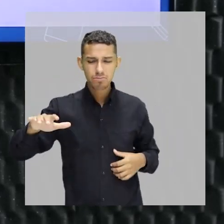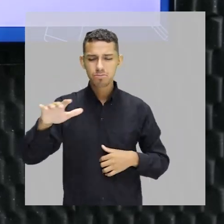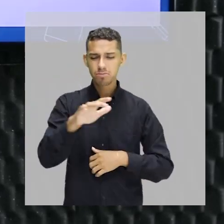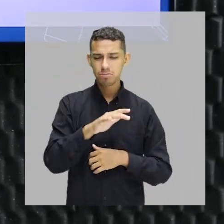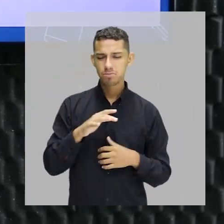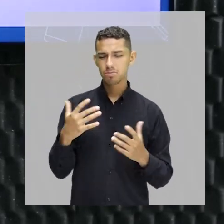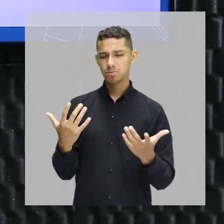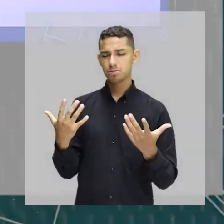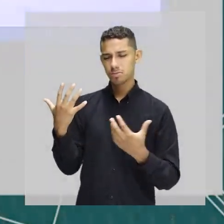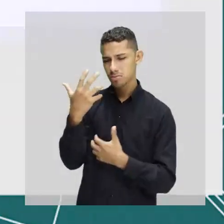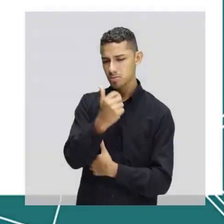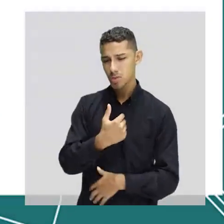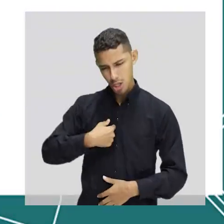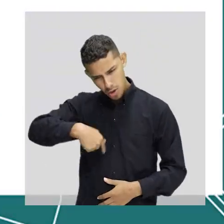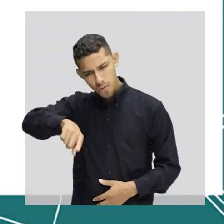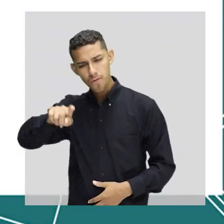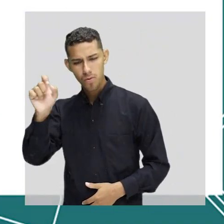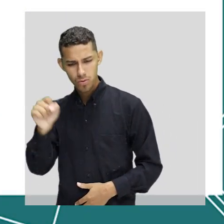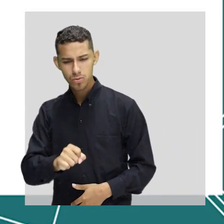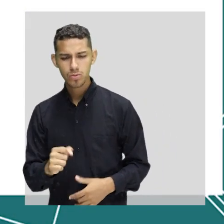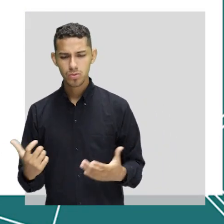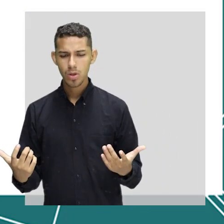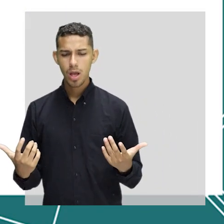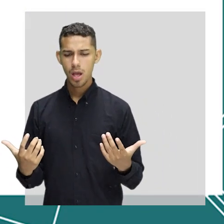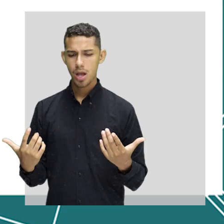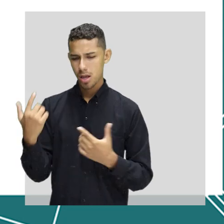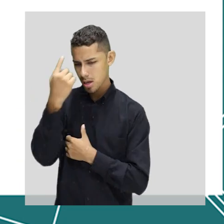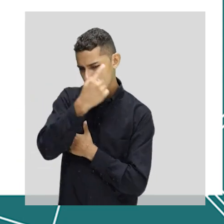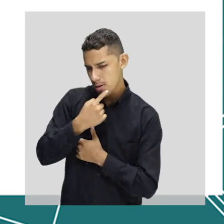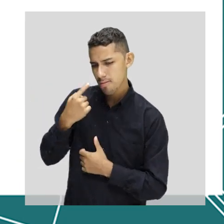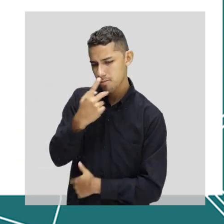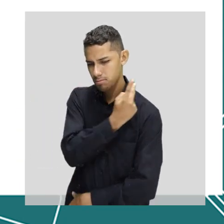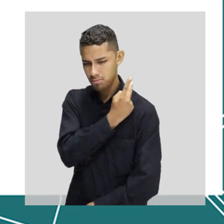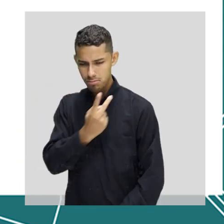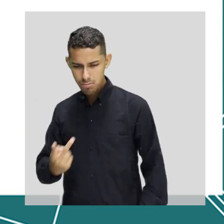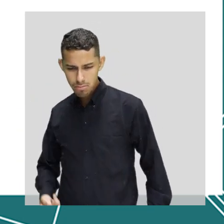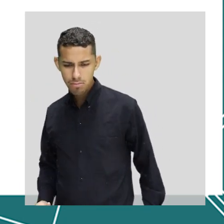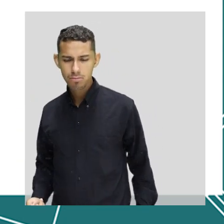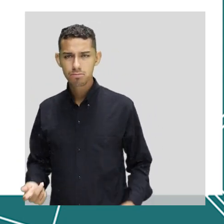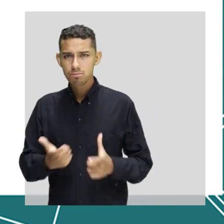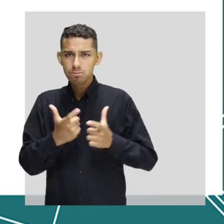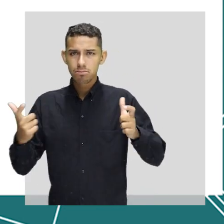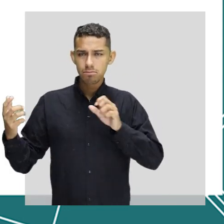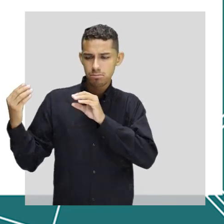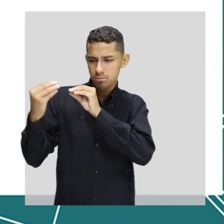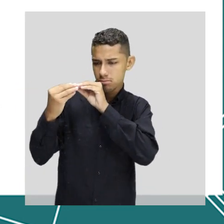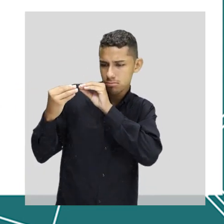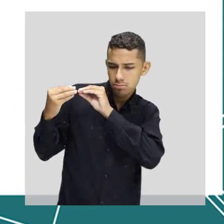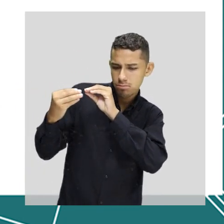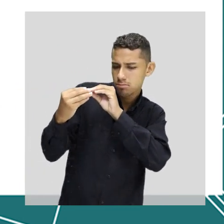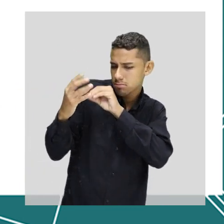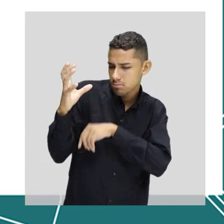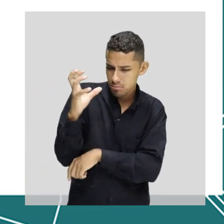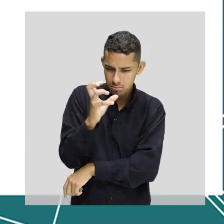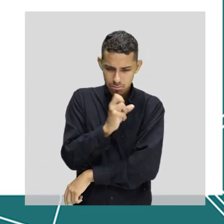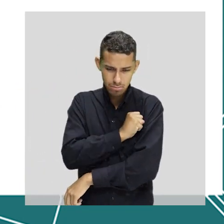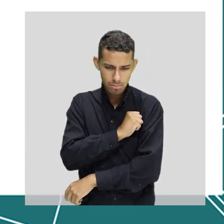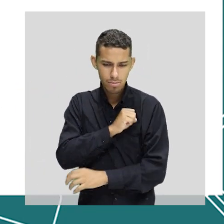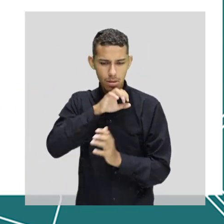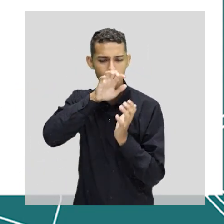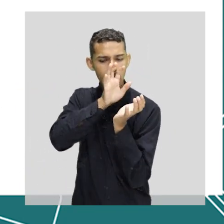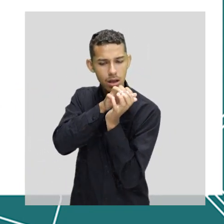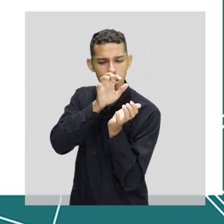bonitas. Eu vou em caras de presidentes, em grandes beijos de amor, em dentes,